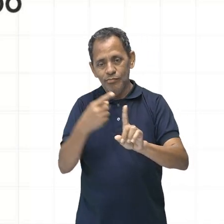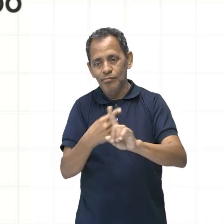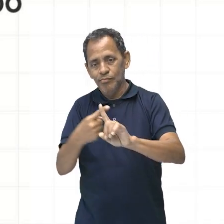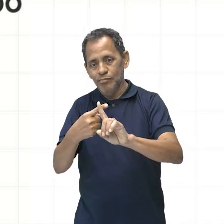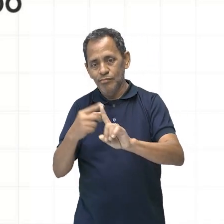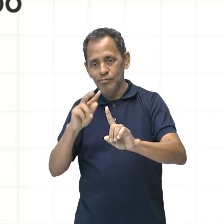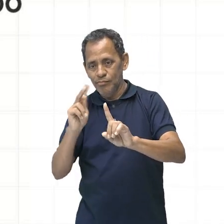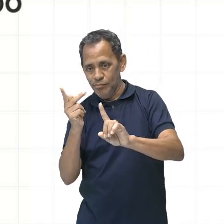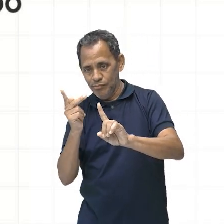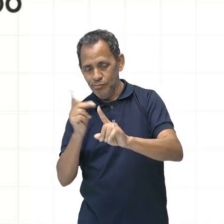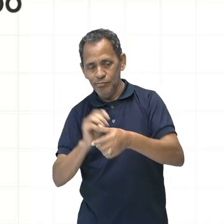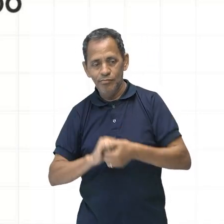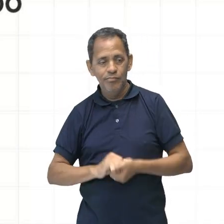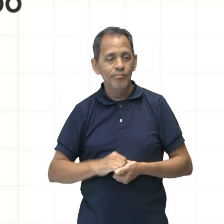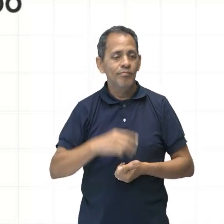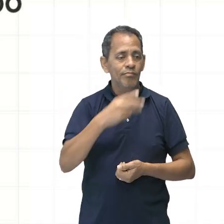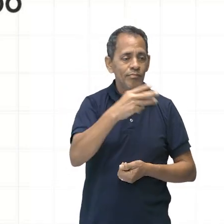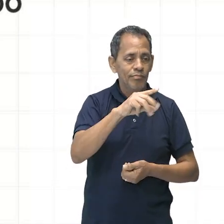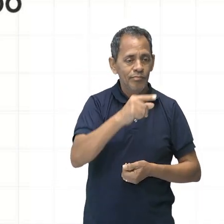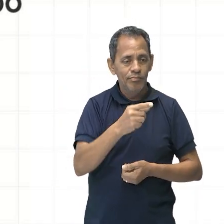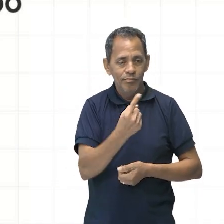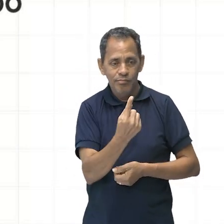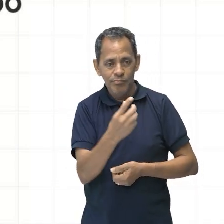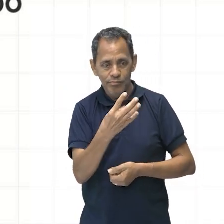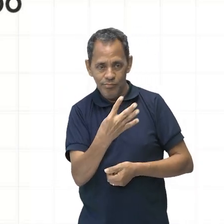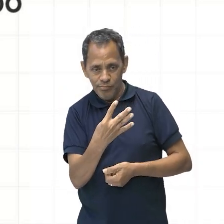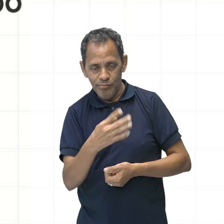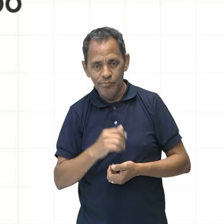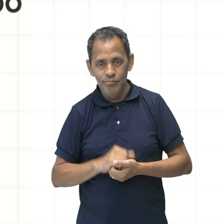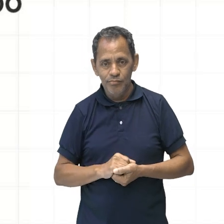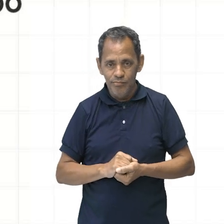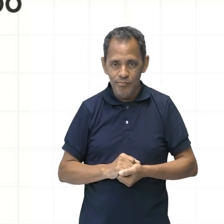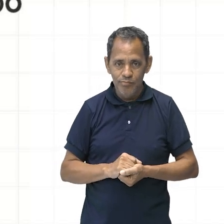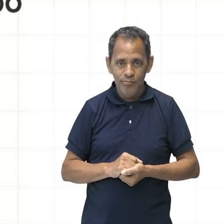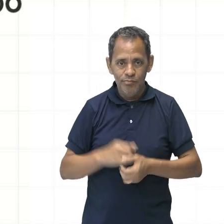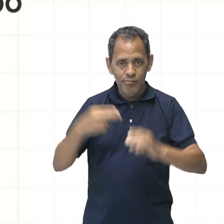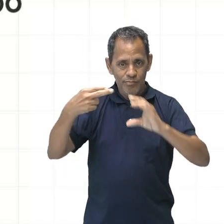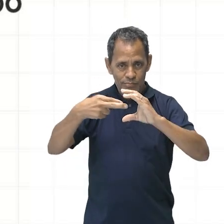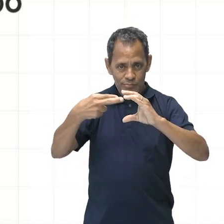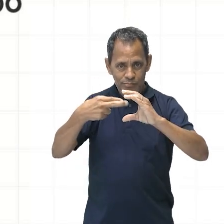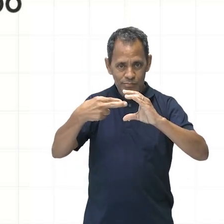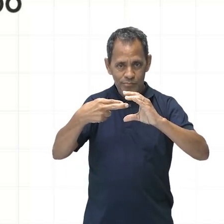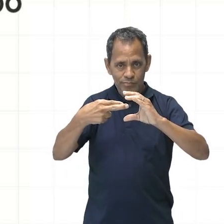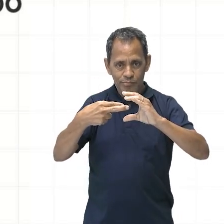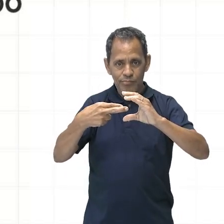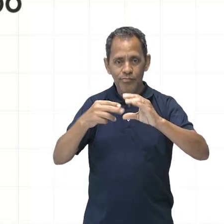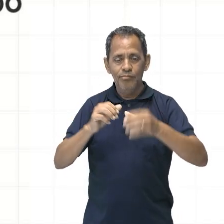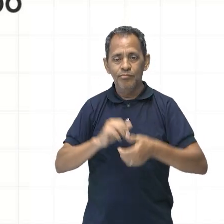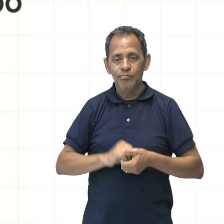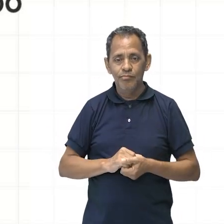é 3,14, o nosso raio é